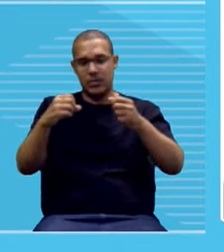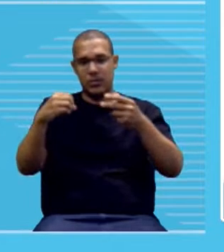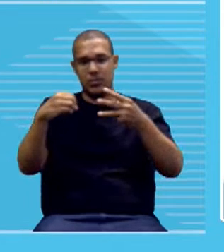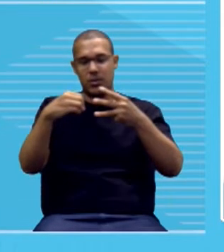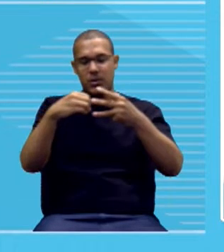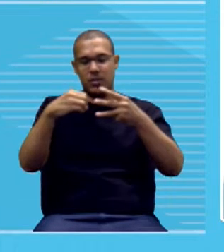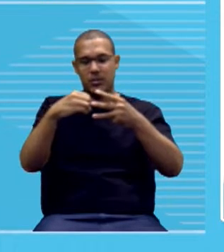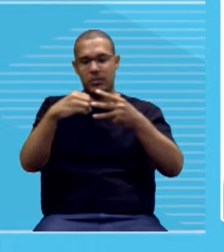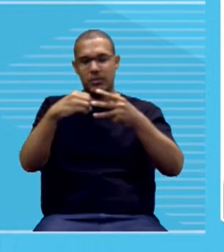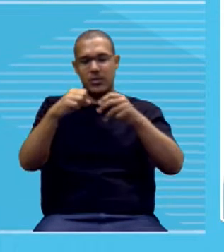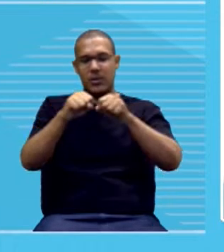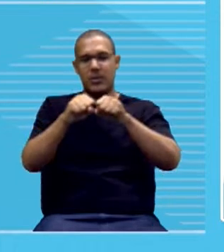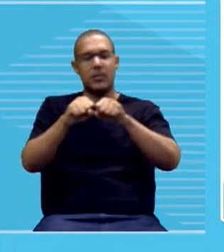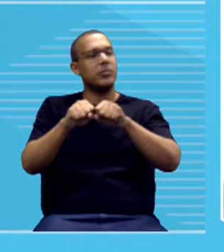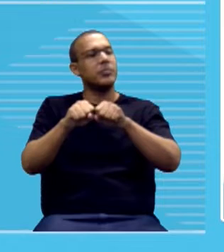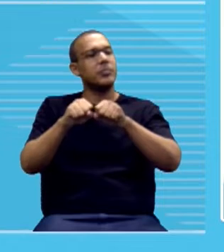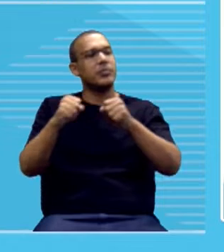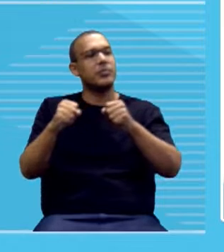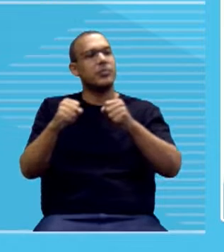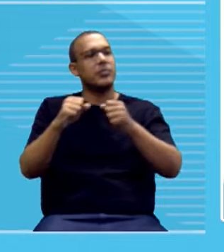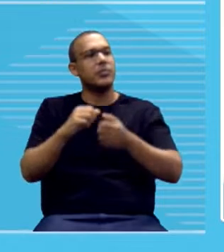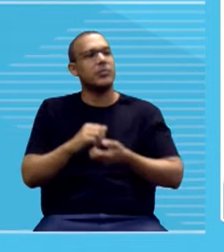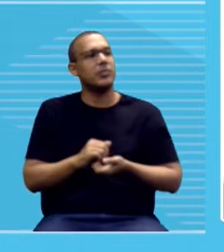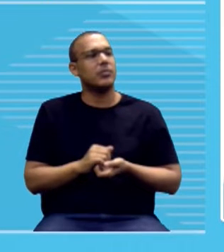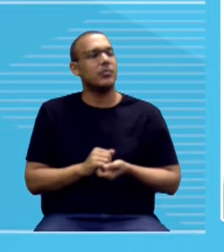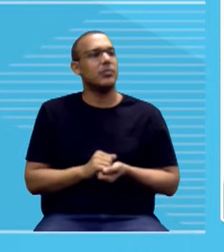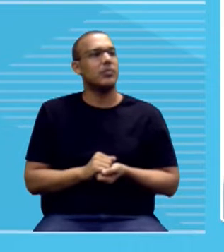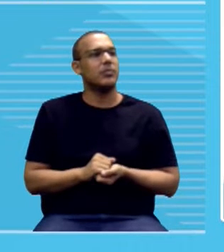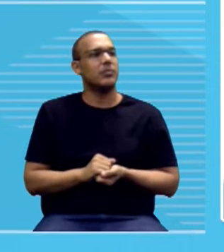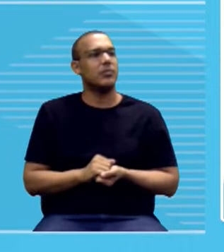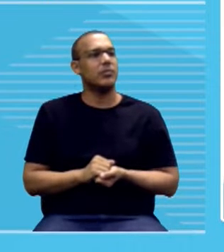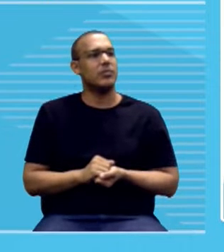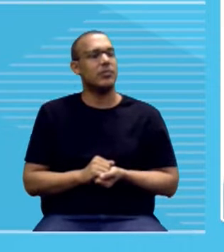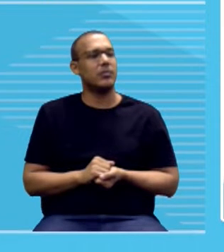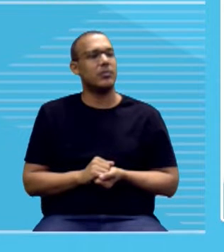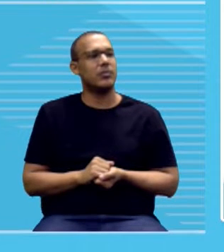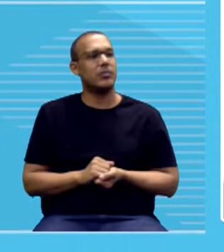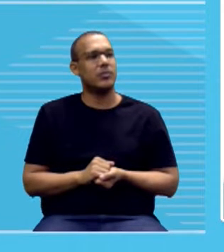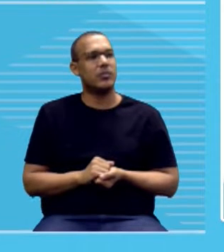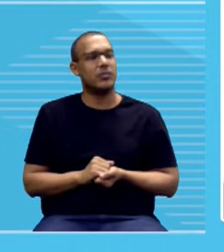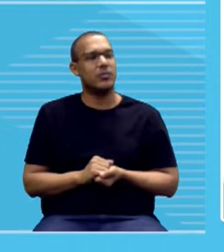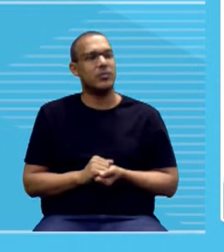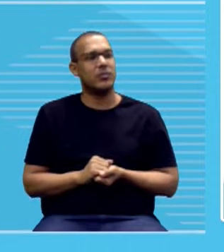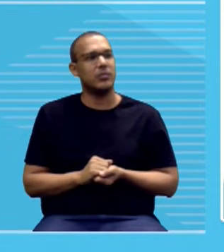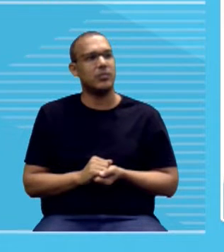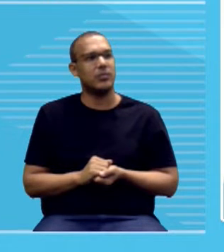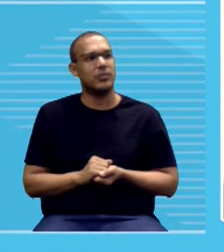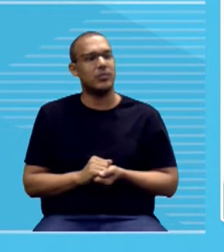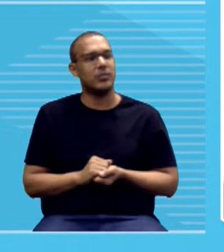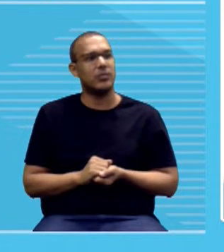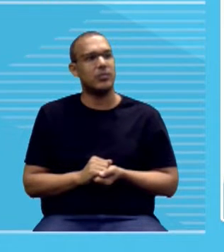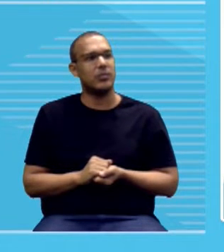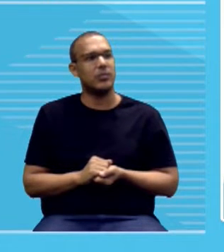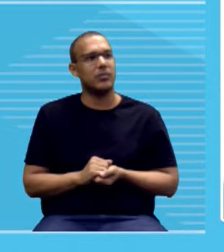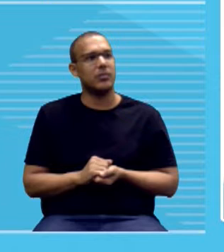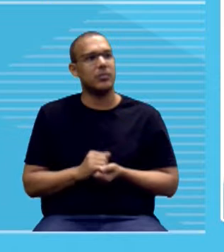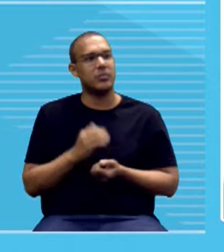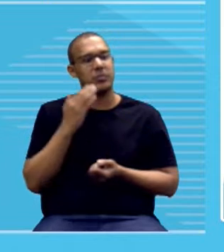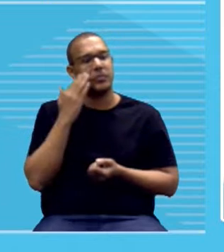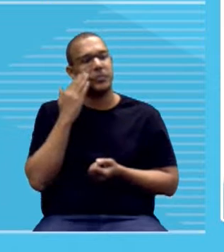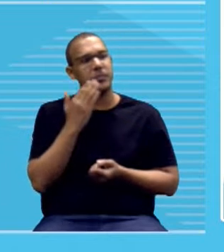átomo. E aqui você tem outros dois átomos. Depois você tem